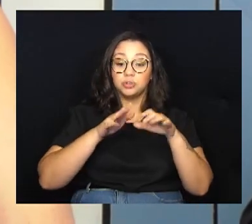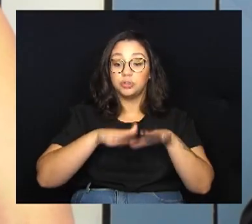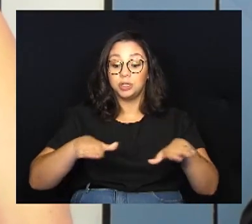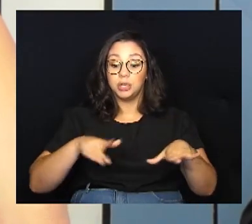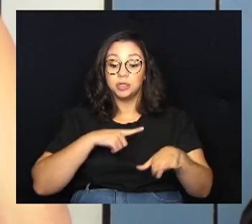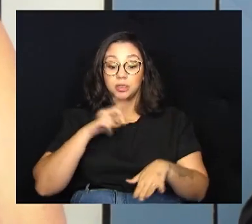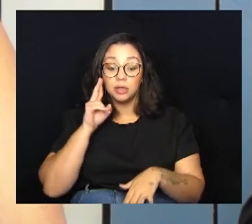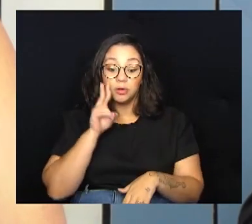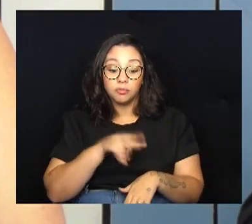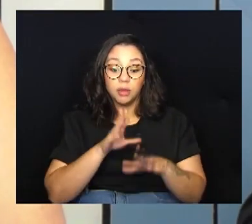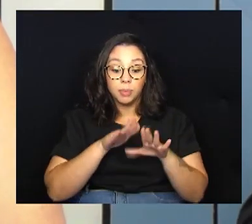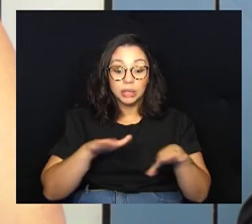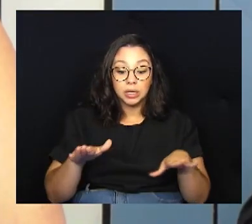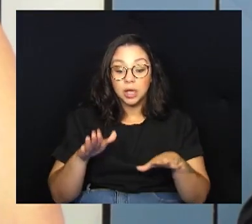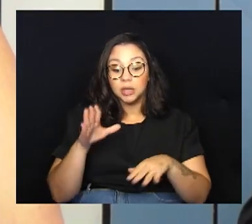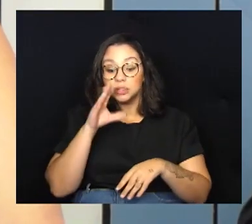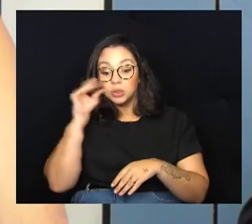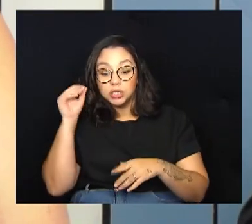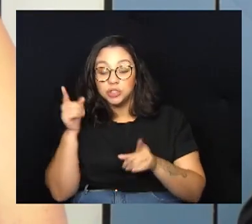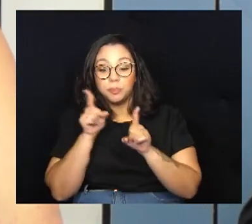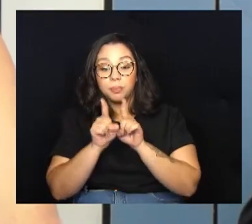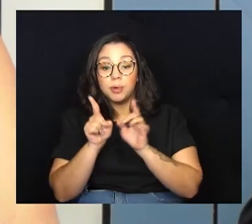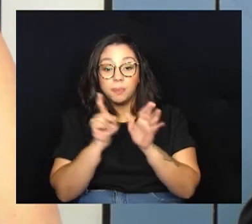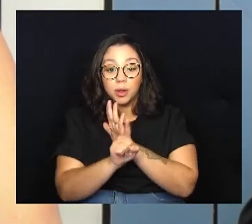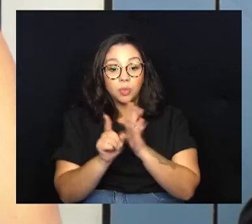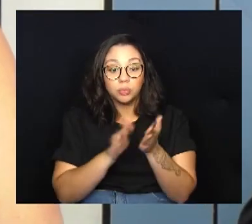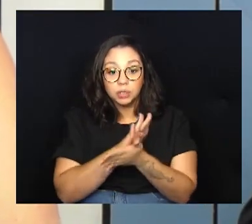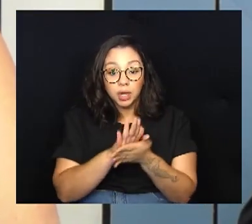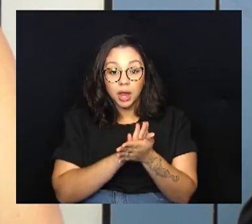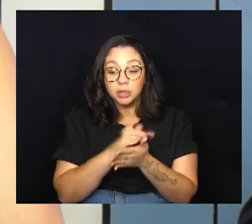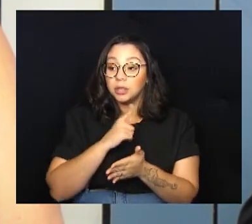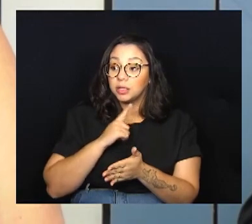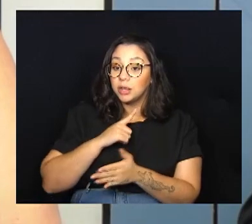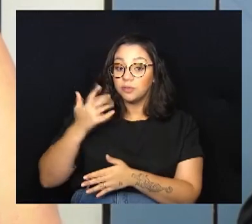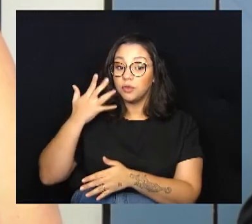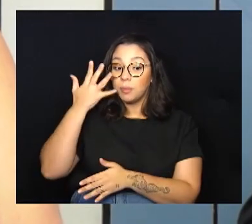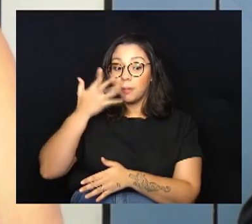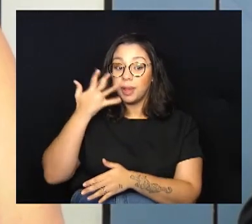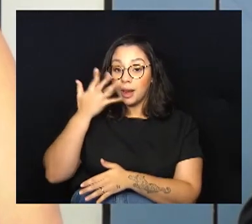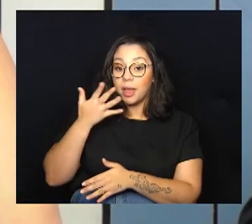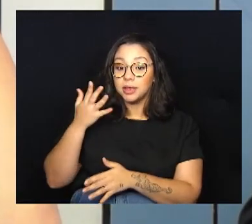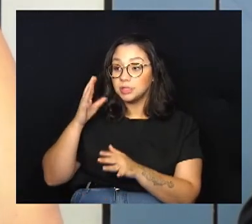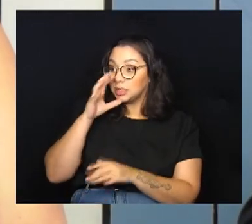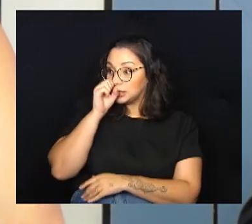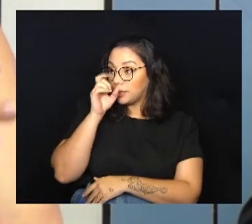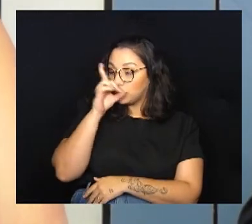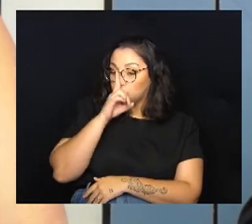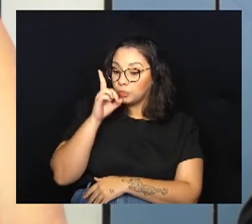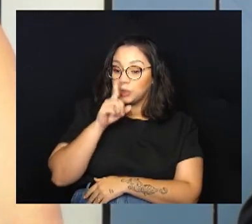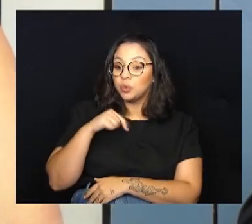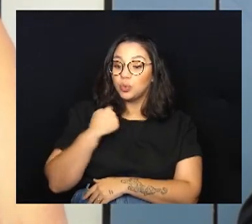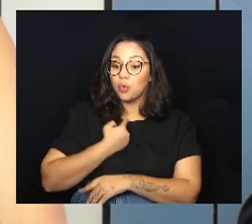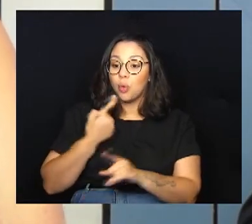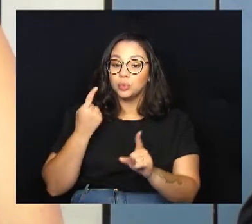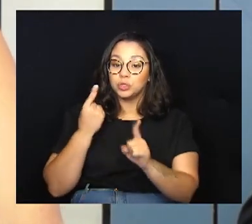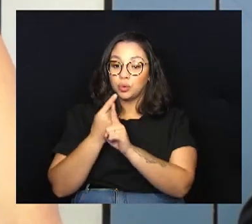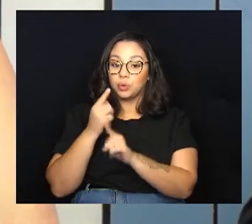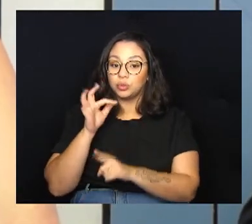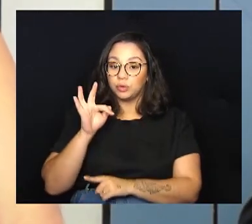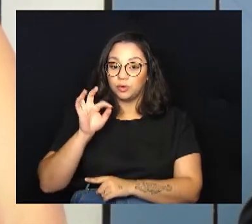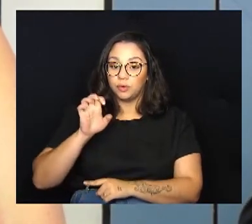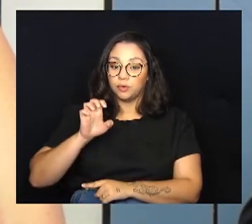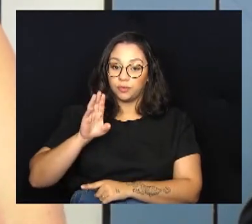dizendo, antes existia uma forma, você tem que saber falar de um jeito... Hoje, como que a gente consegue abordar essas crianças? As